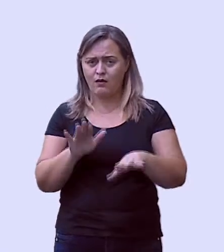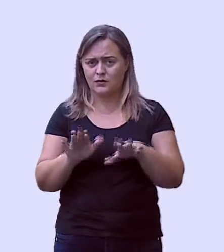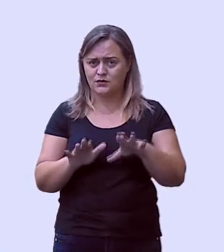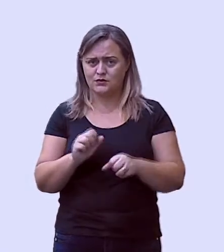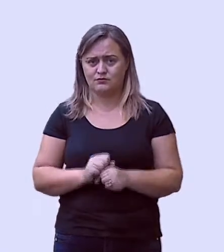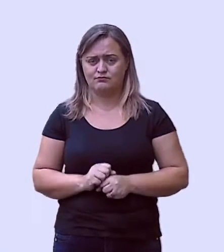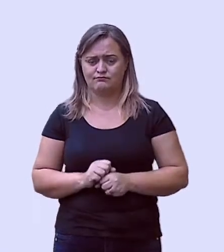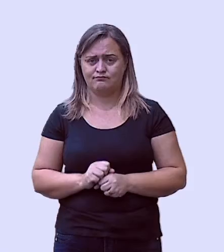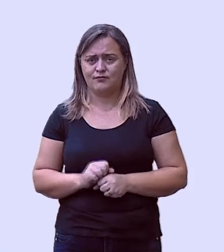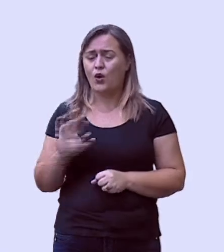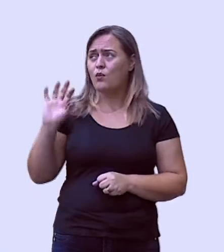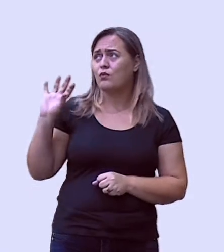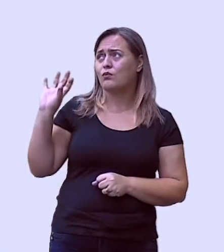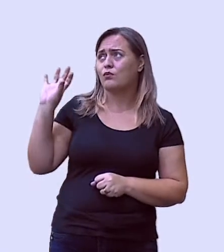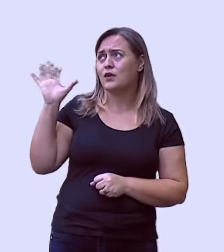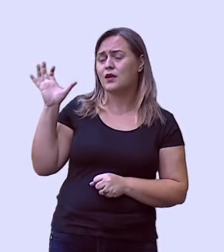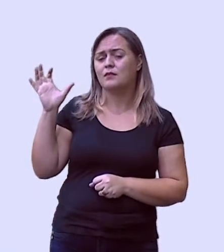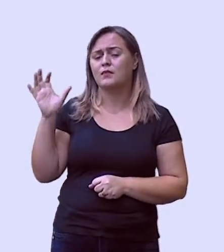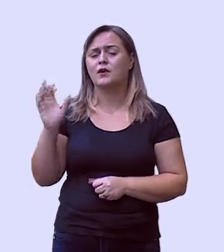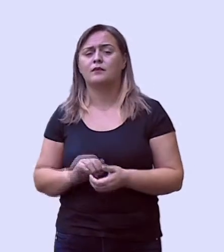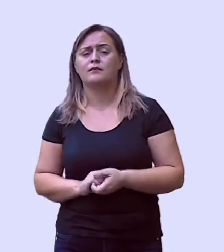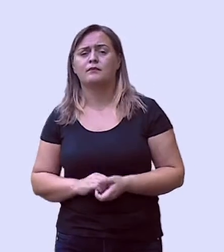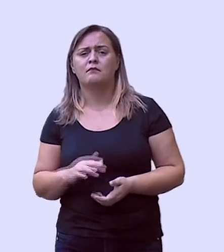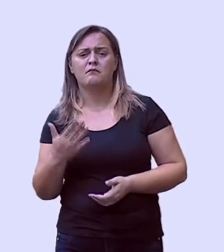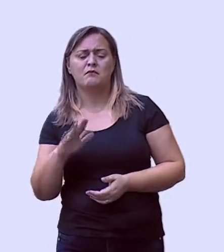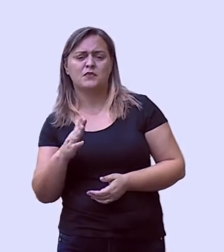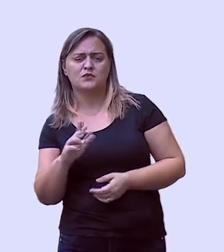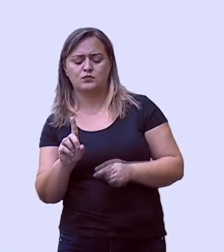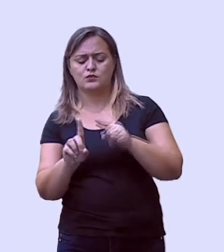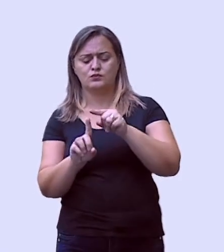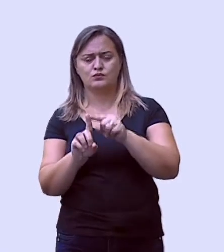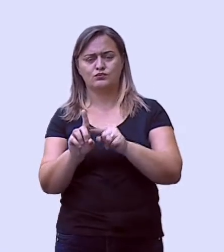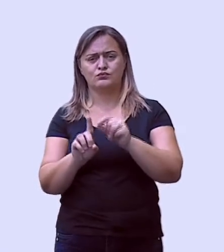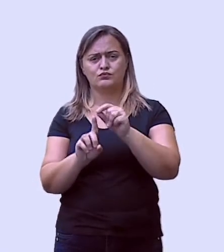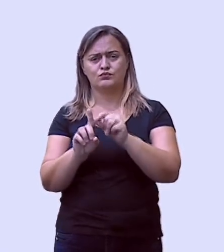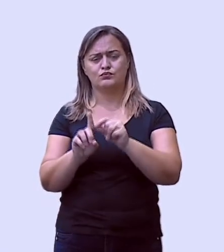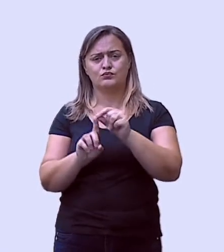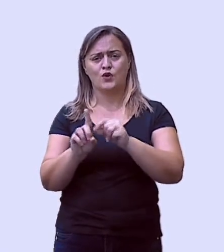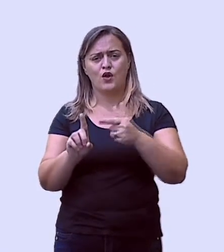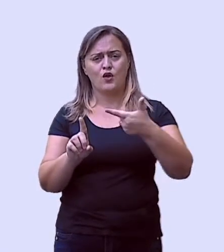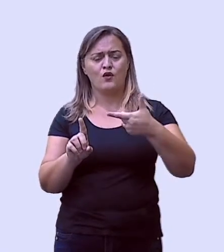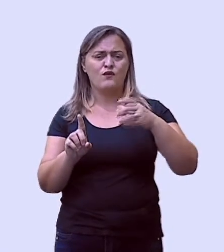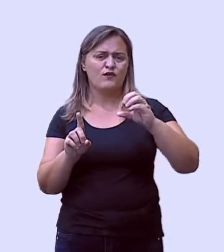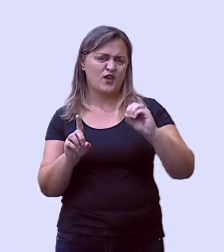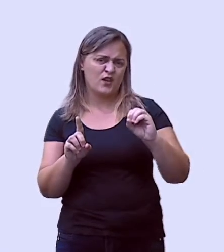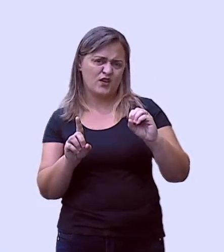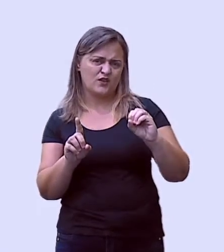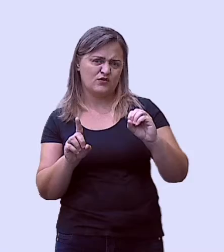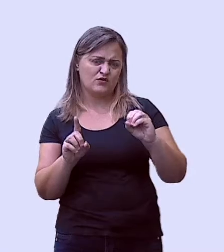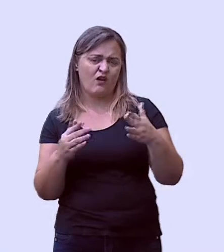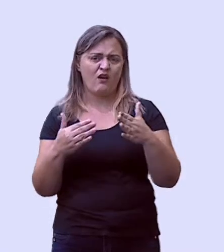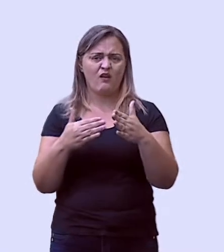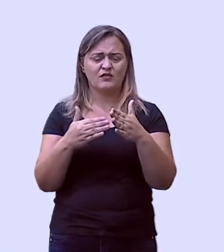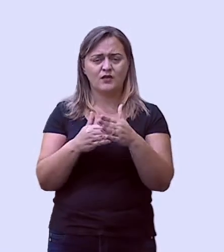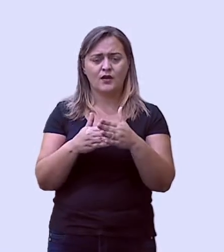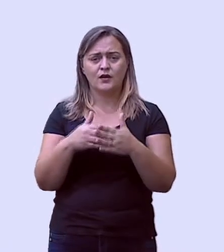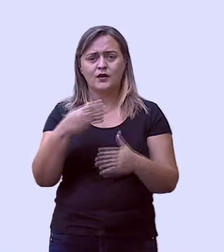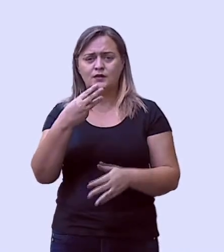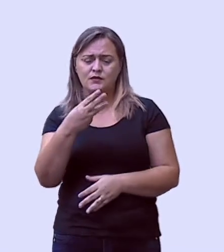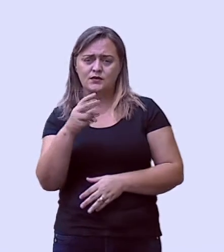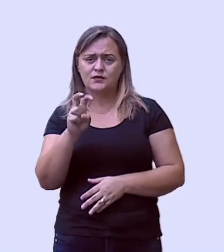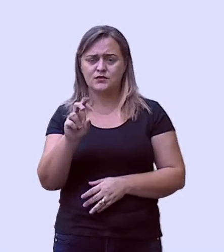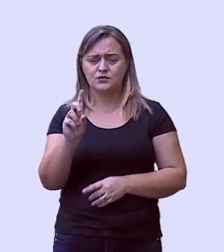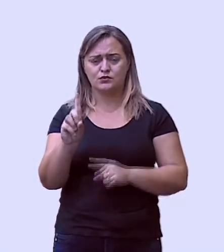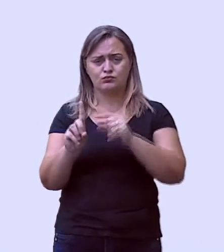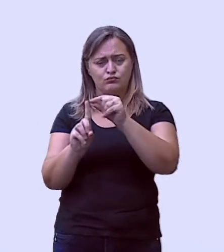é temperado, com temperatura média de 20 graus Celsius, pode chegar até 35 graus